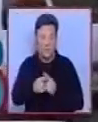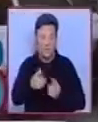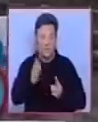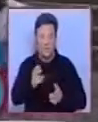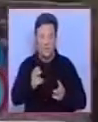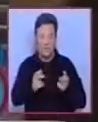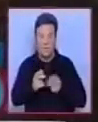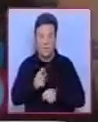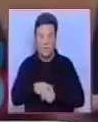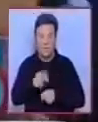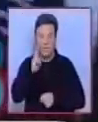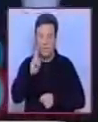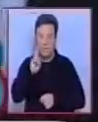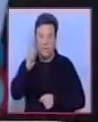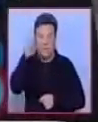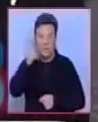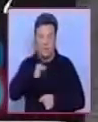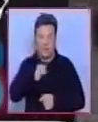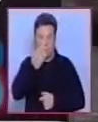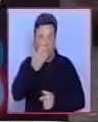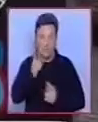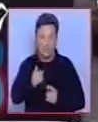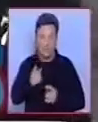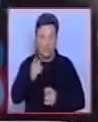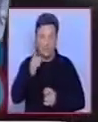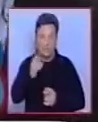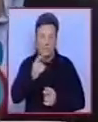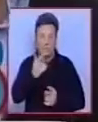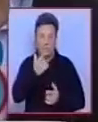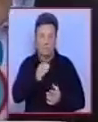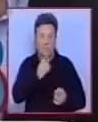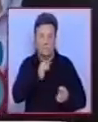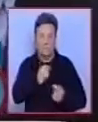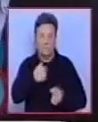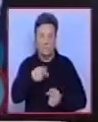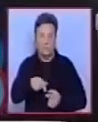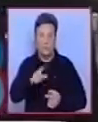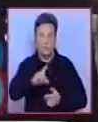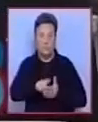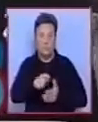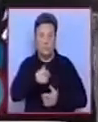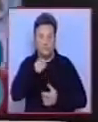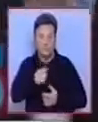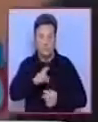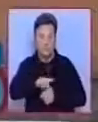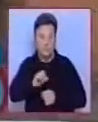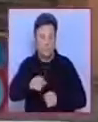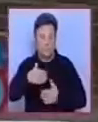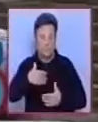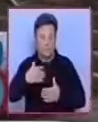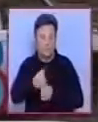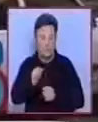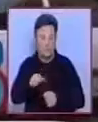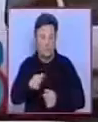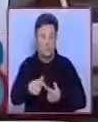passar algum tempo a essas aldeias, para nós isso parecia-nos ser absolutamente indiscutível e, portanto, abraçamos este projeto desde a primeira hora. Muito obrigada, Daniel.